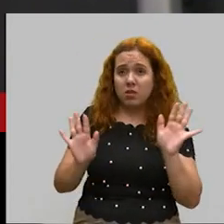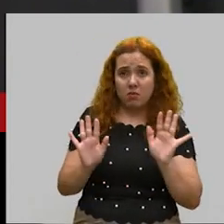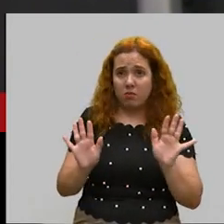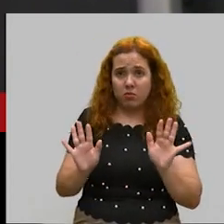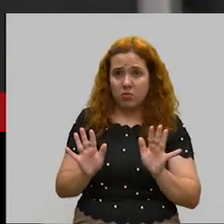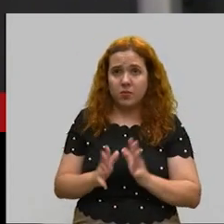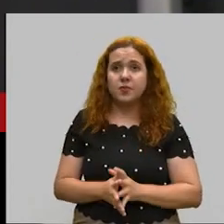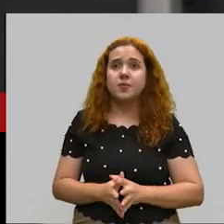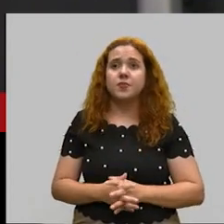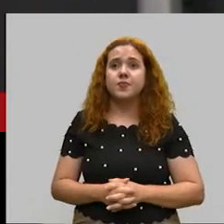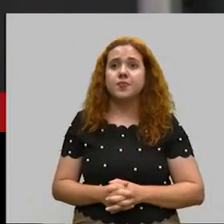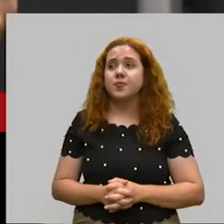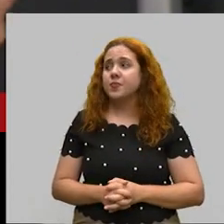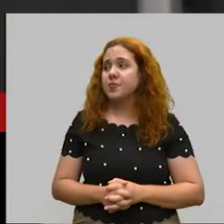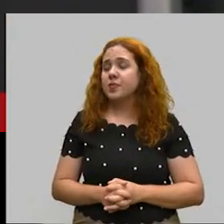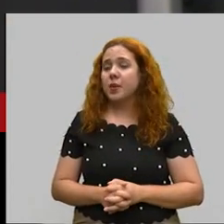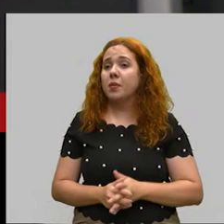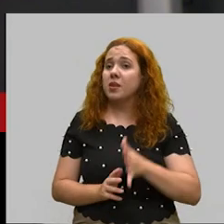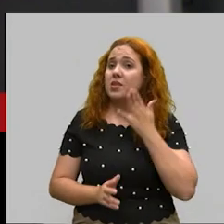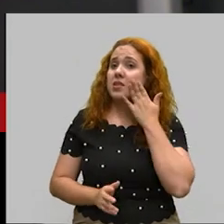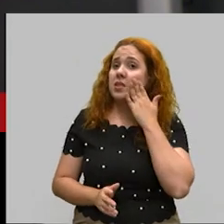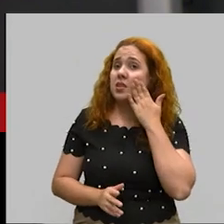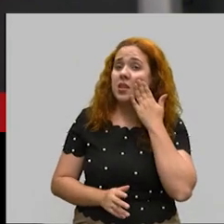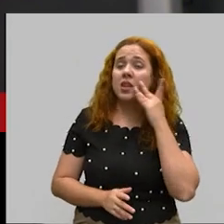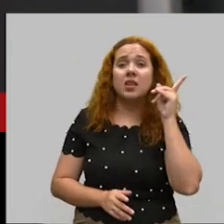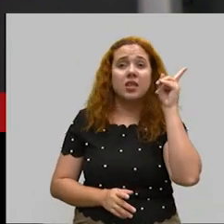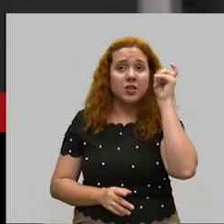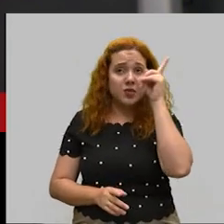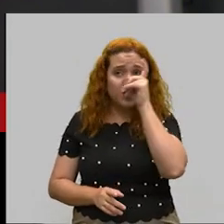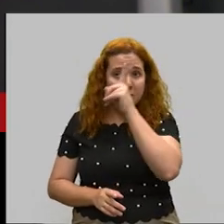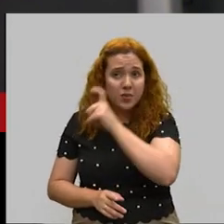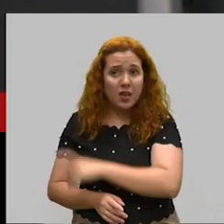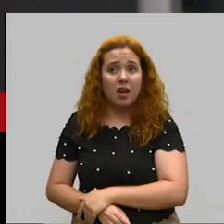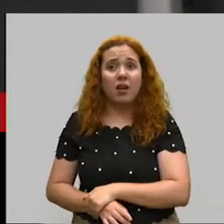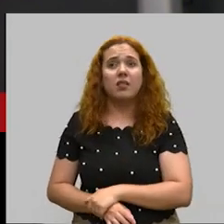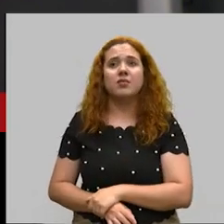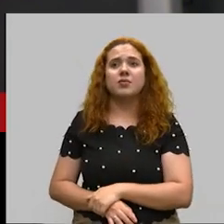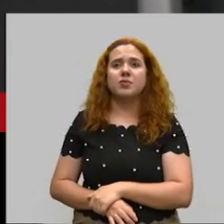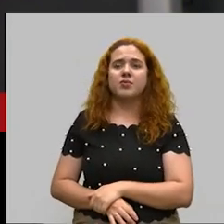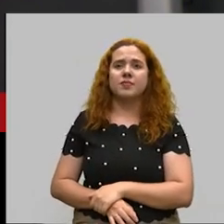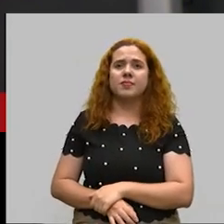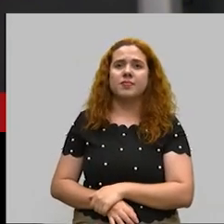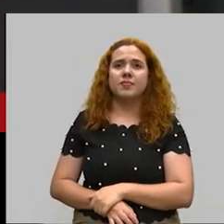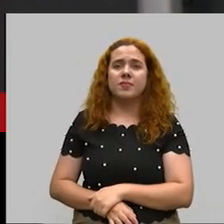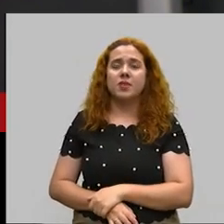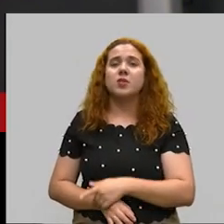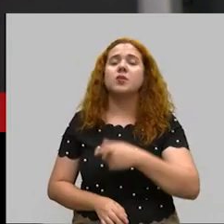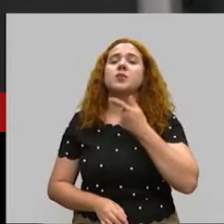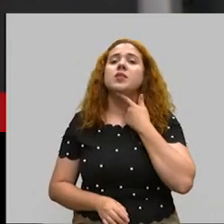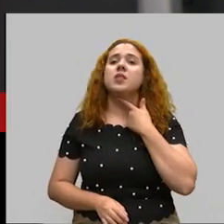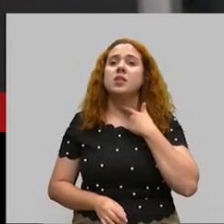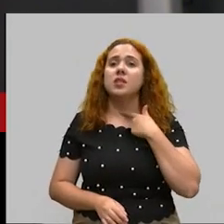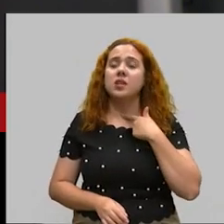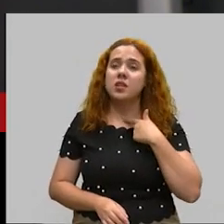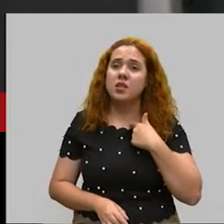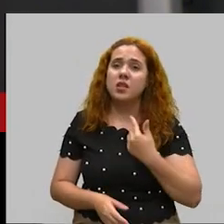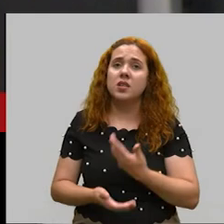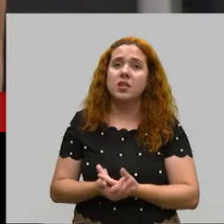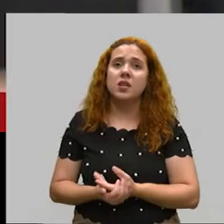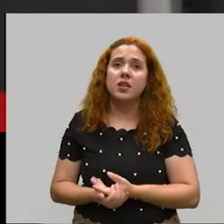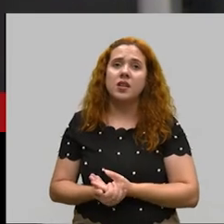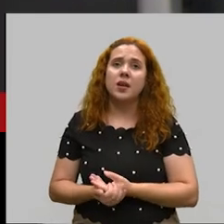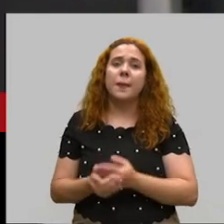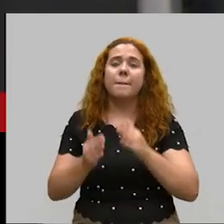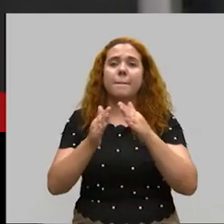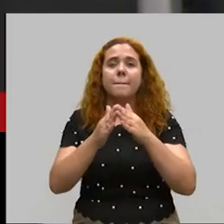exemplo para ter noção da dificuldade que é Então queria nesse sentido eh pedir que